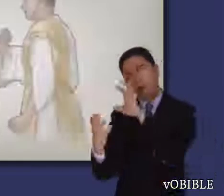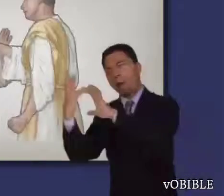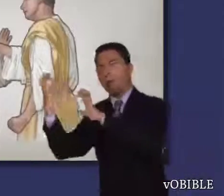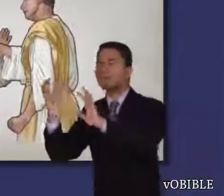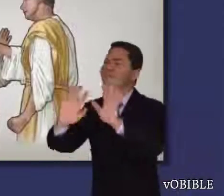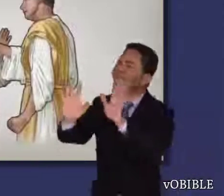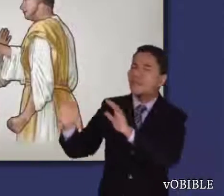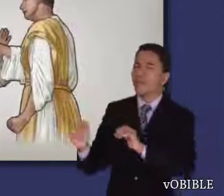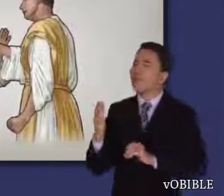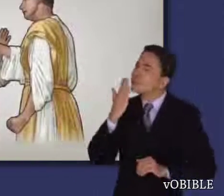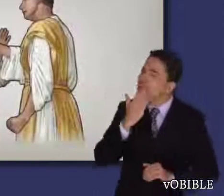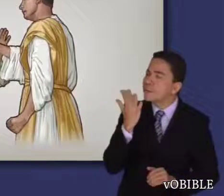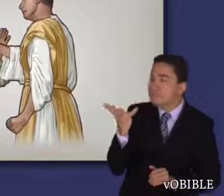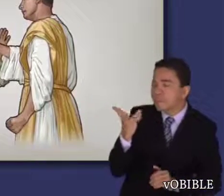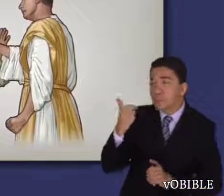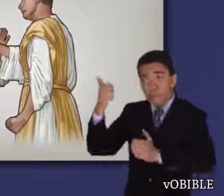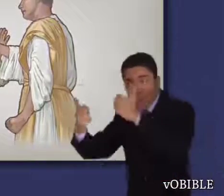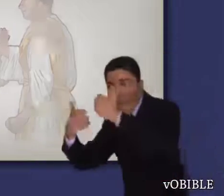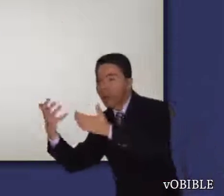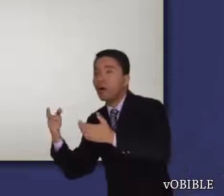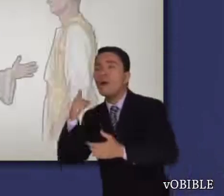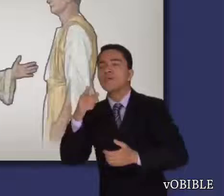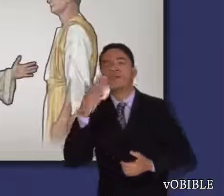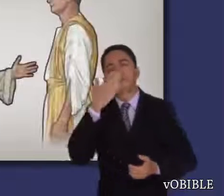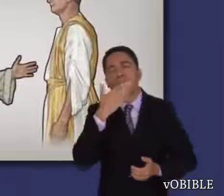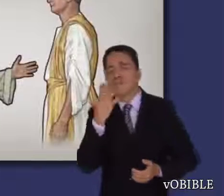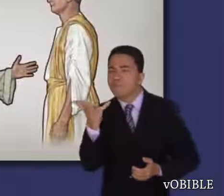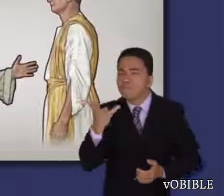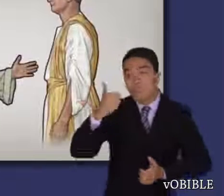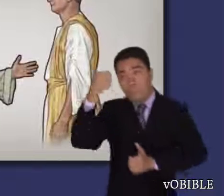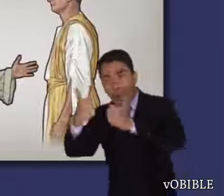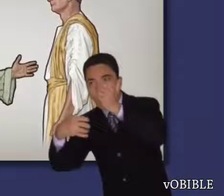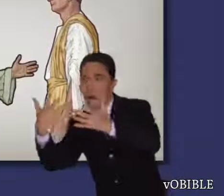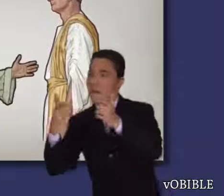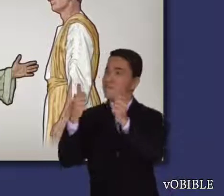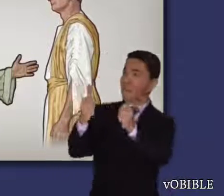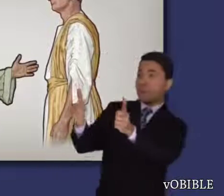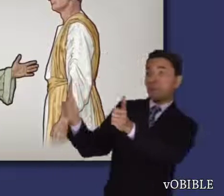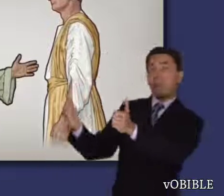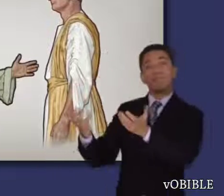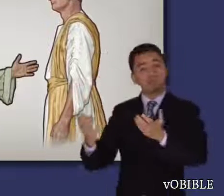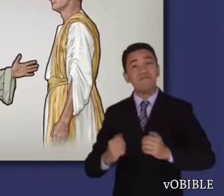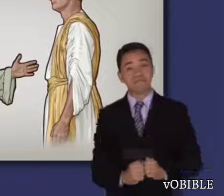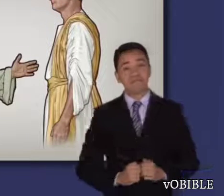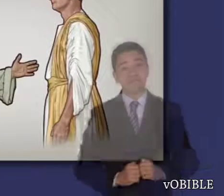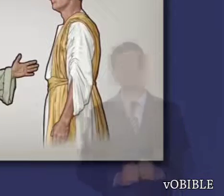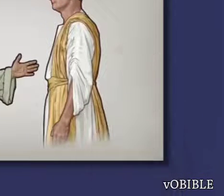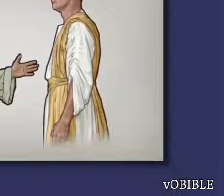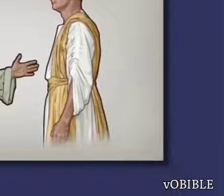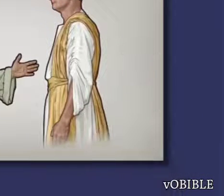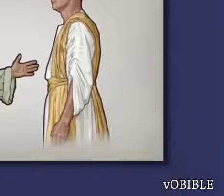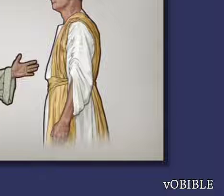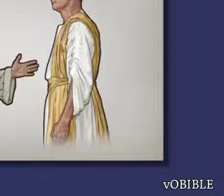também escreve que as suas palavras sejam sempre agradáveis, temperadas com sal, de modo que saibam como responder a